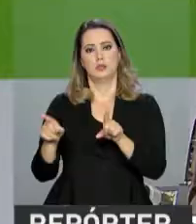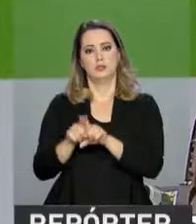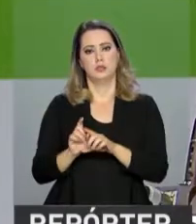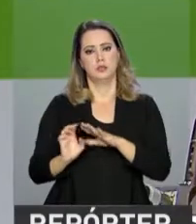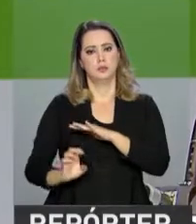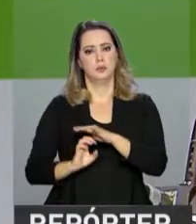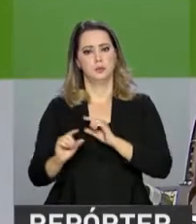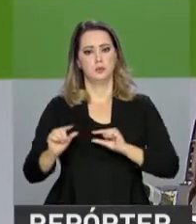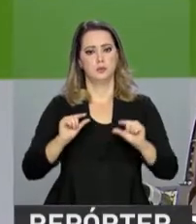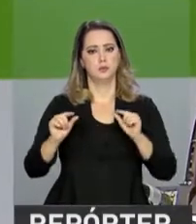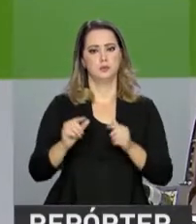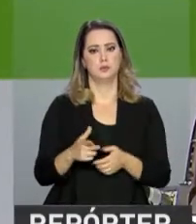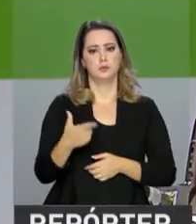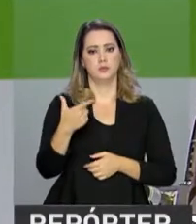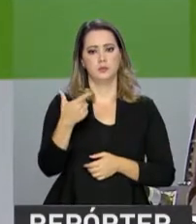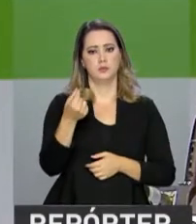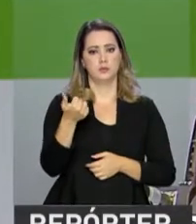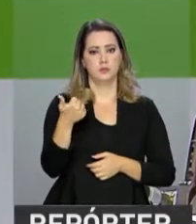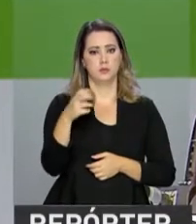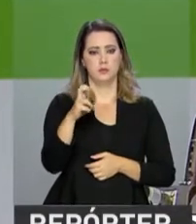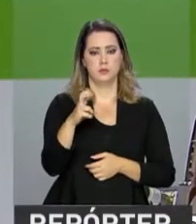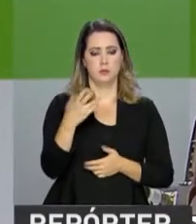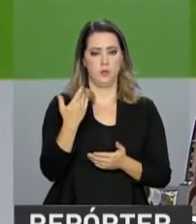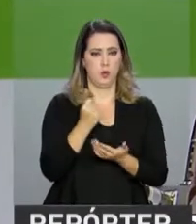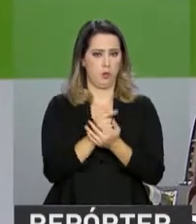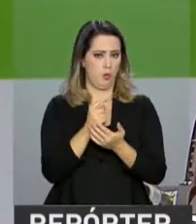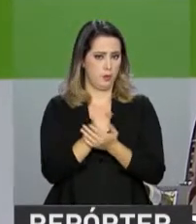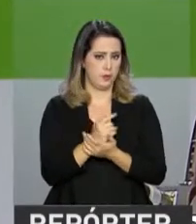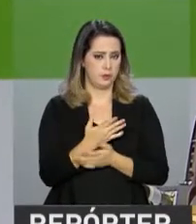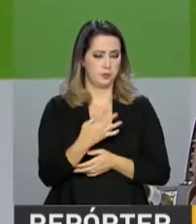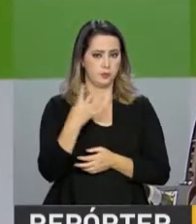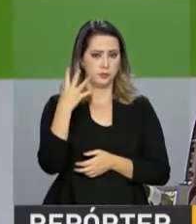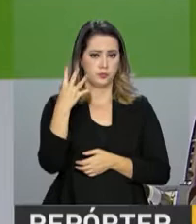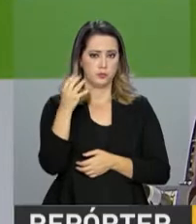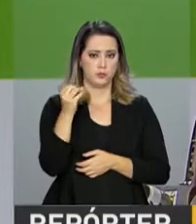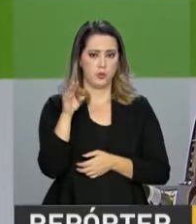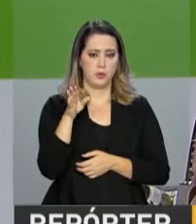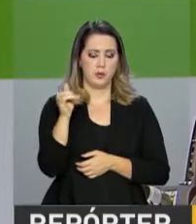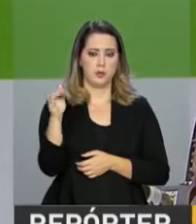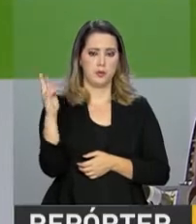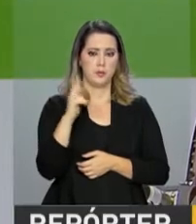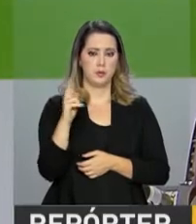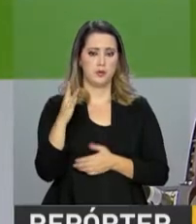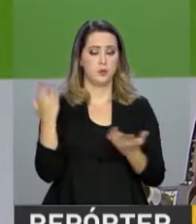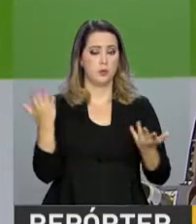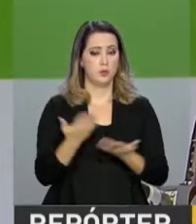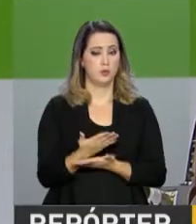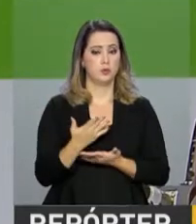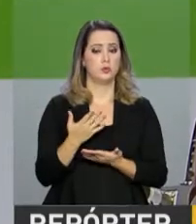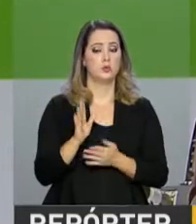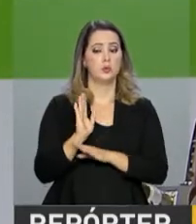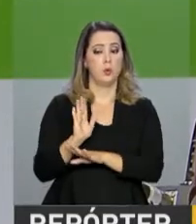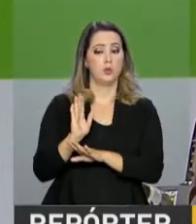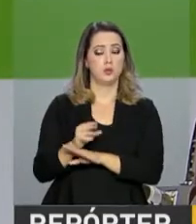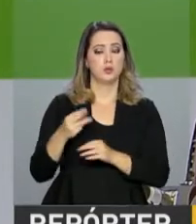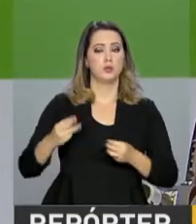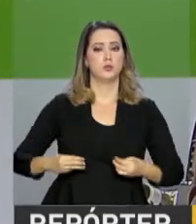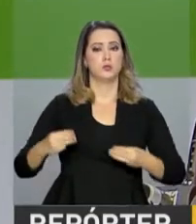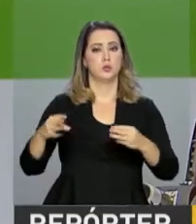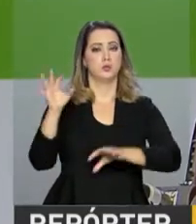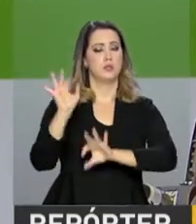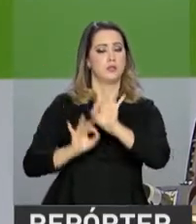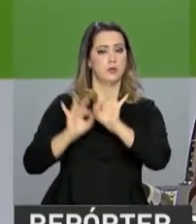empresários. Em 2015 se compravam 40 milhões de reais. Hoje, com apoio do Ministério